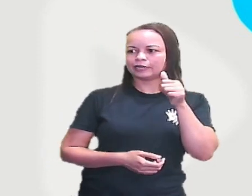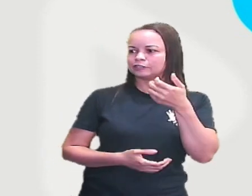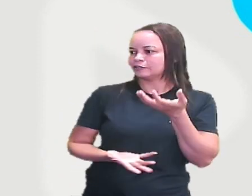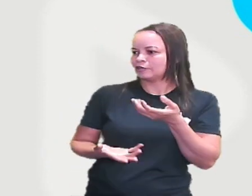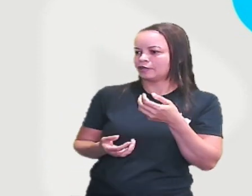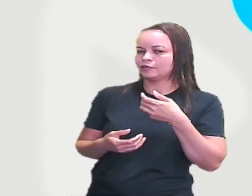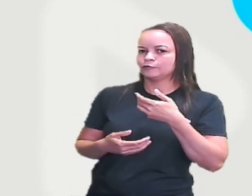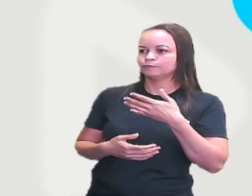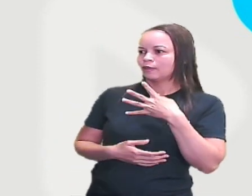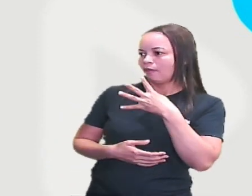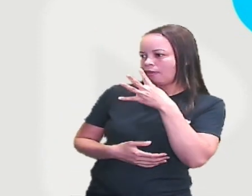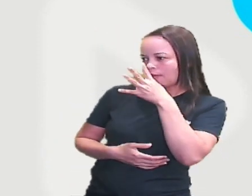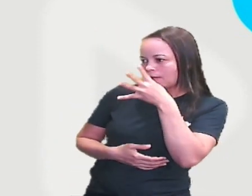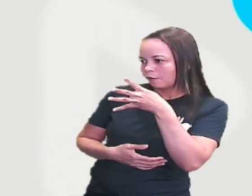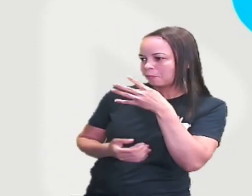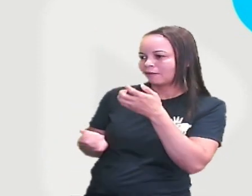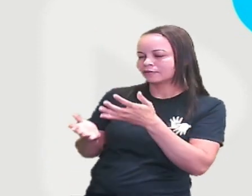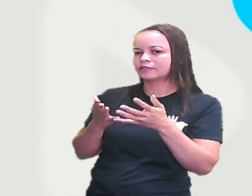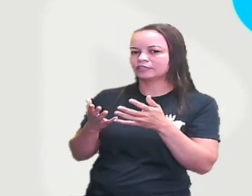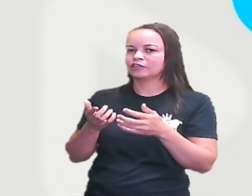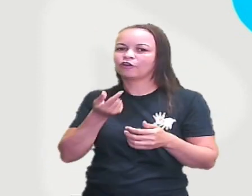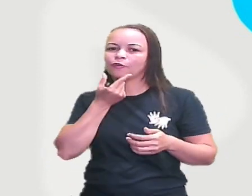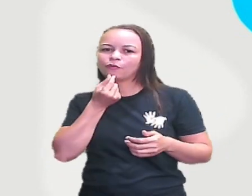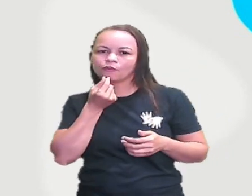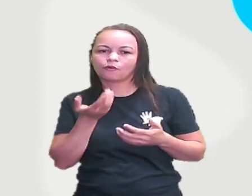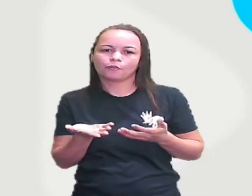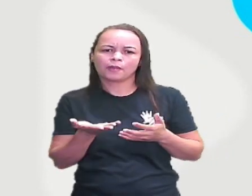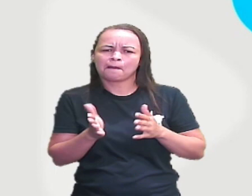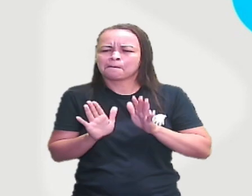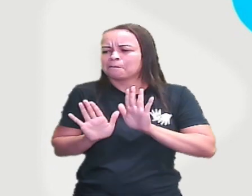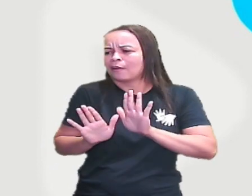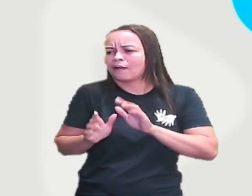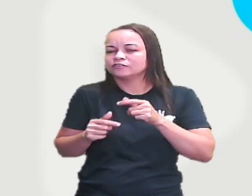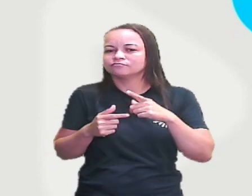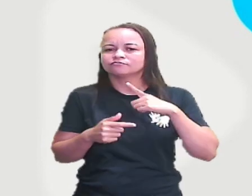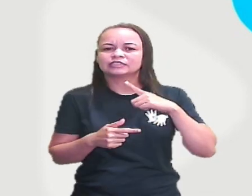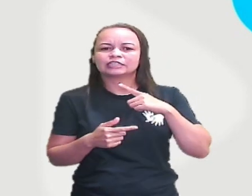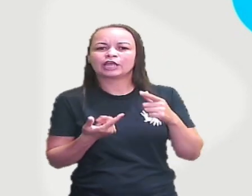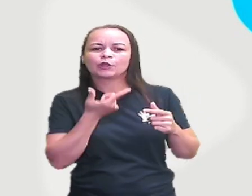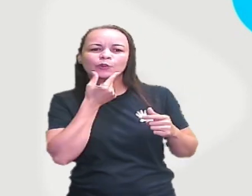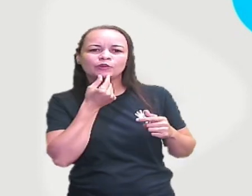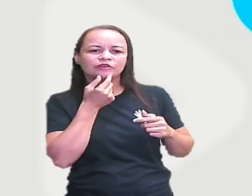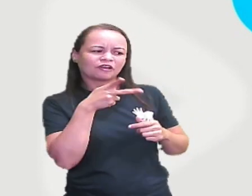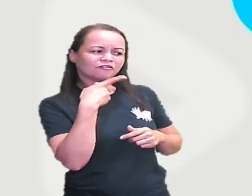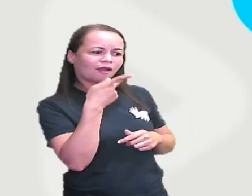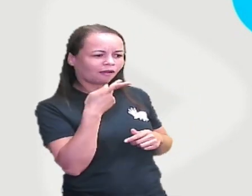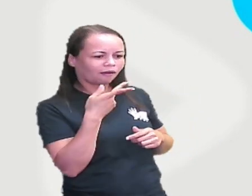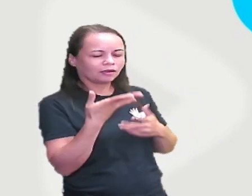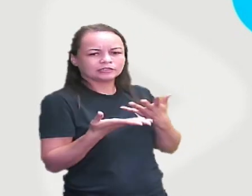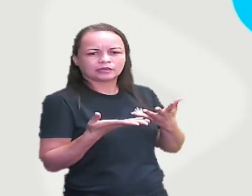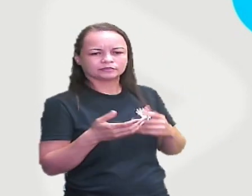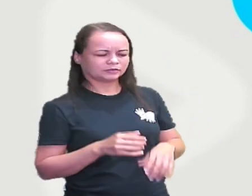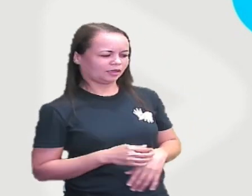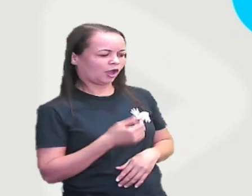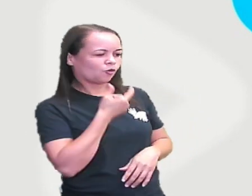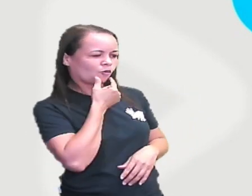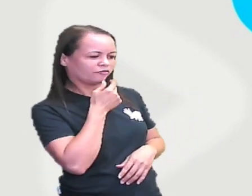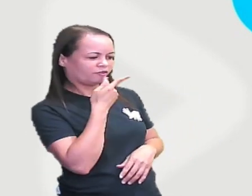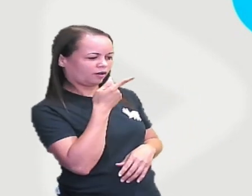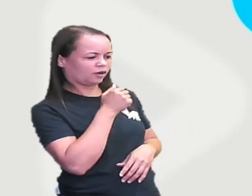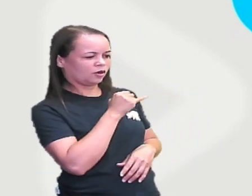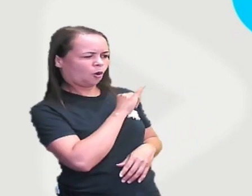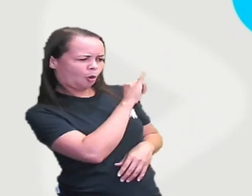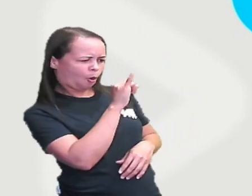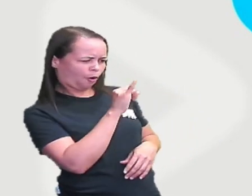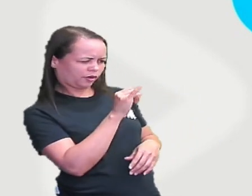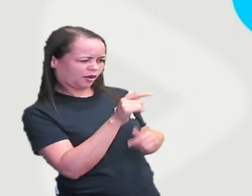né, com esse rapaz, mas aí tem uma hora que ele vai falar, ele vai ter que abrir a boca, e aí ele diz: oi, tem